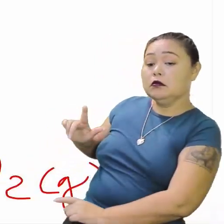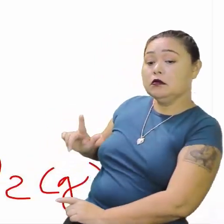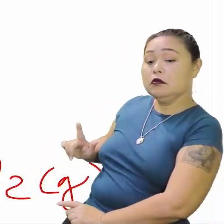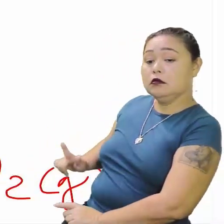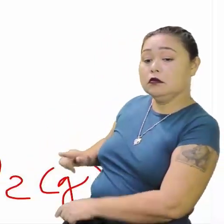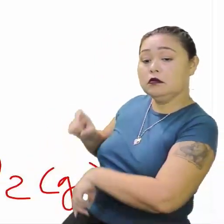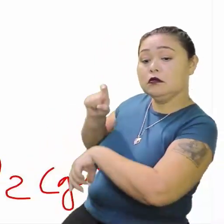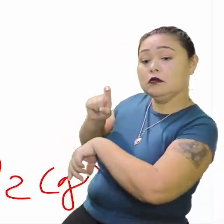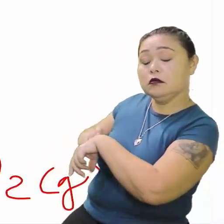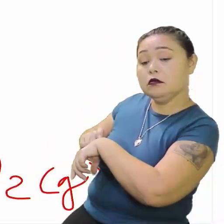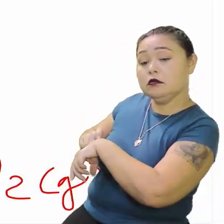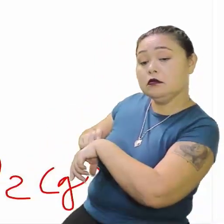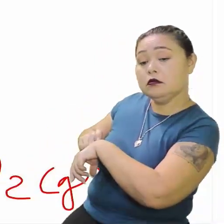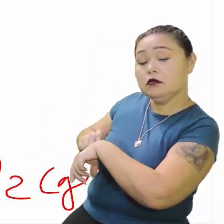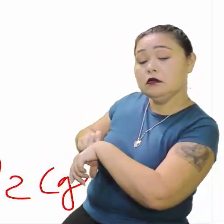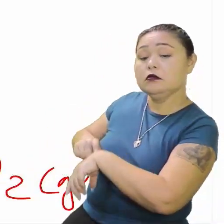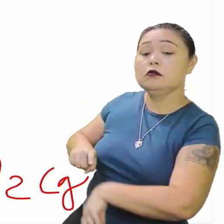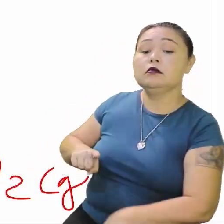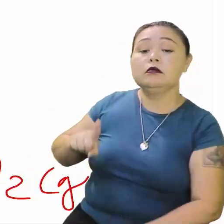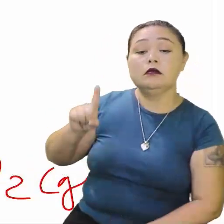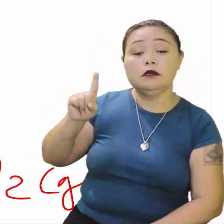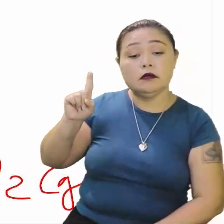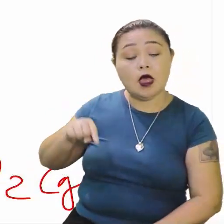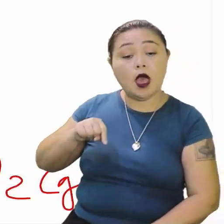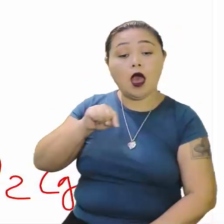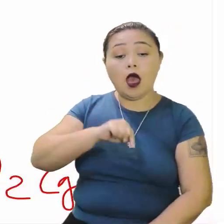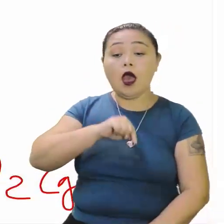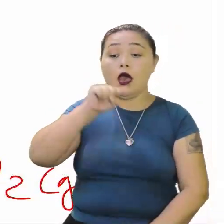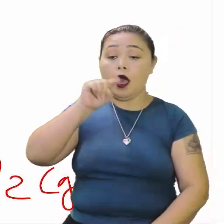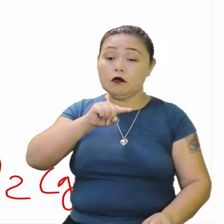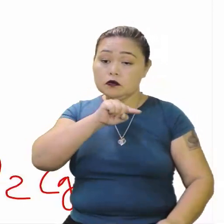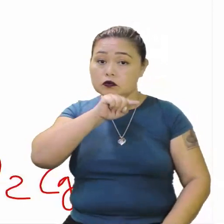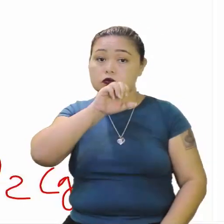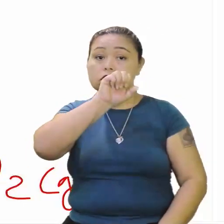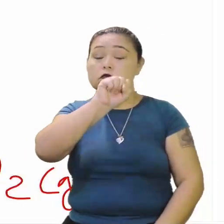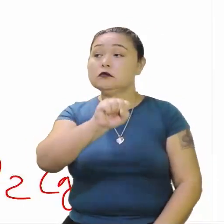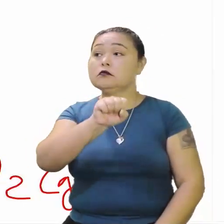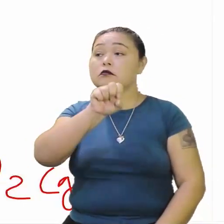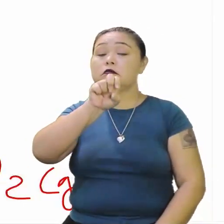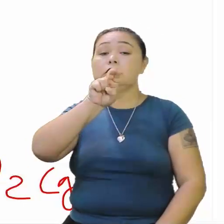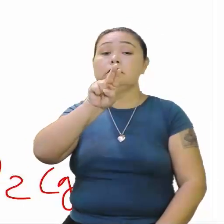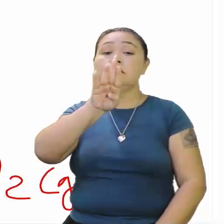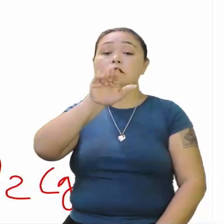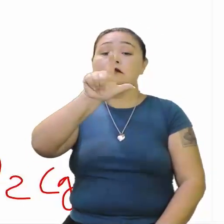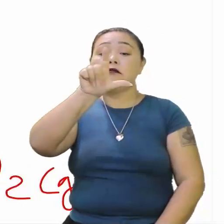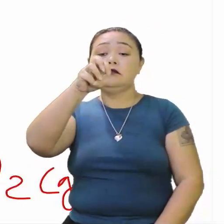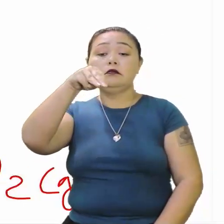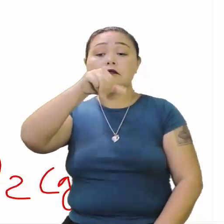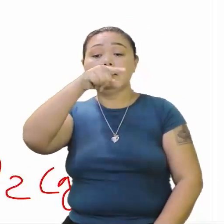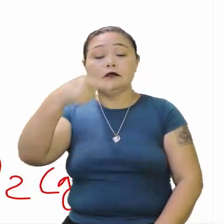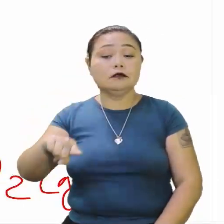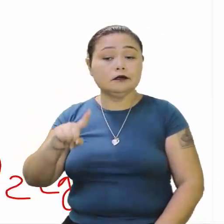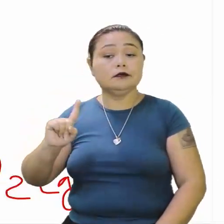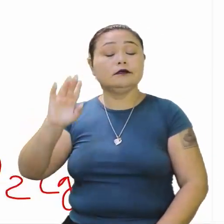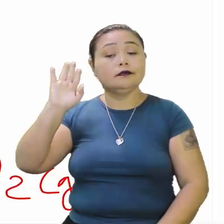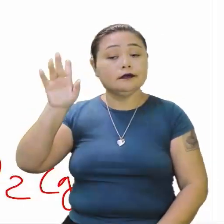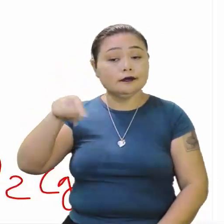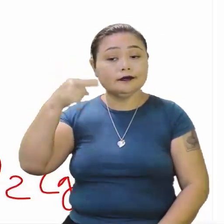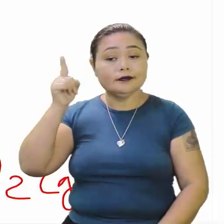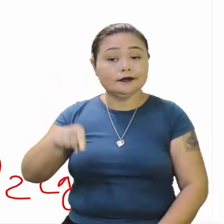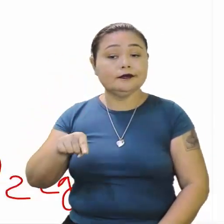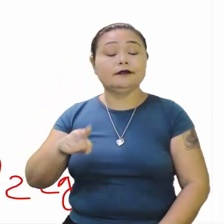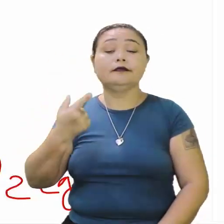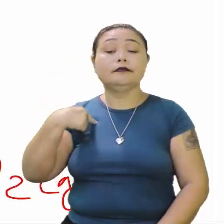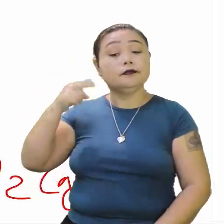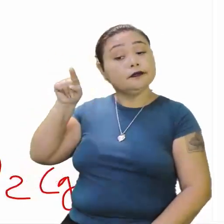instantaneamente. Então, esta é a sublimação, e a sublimação, ela,